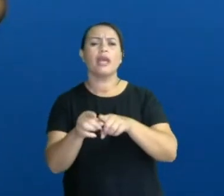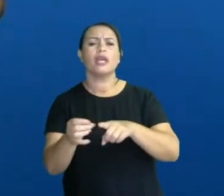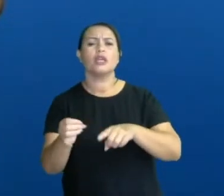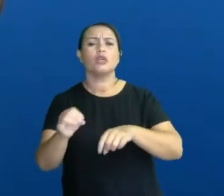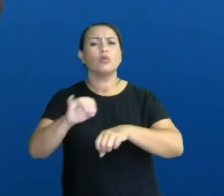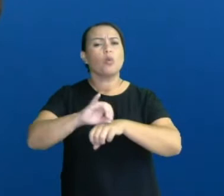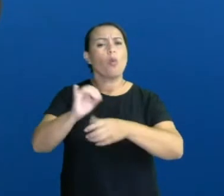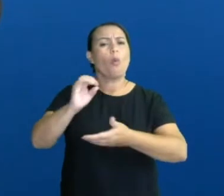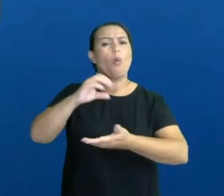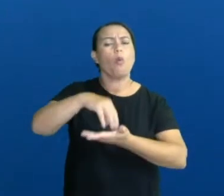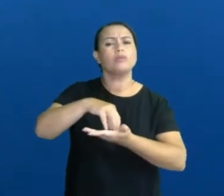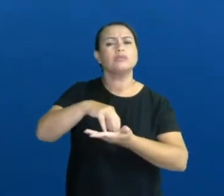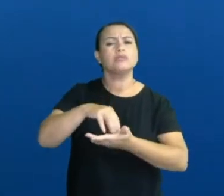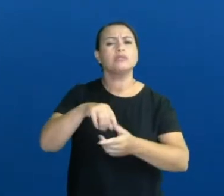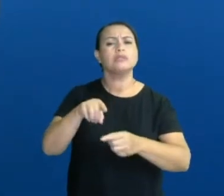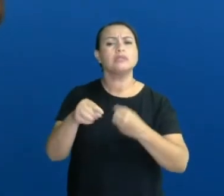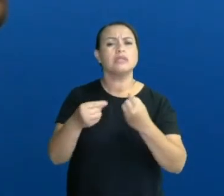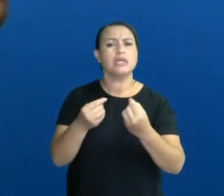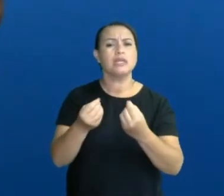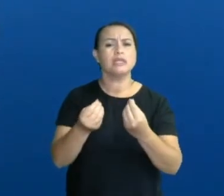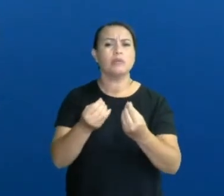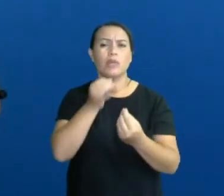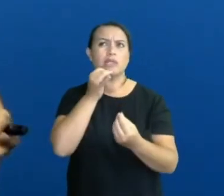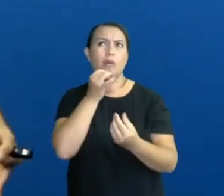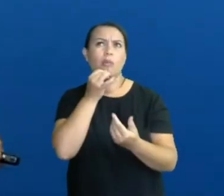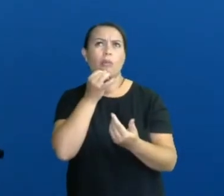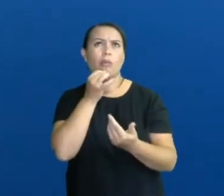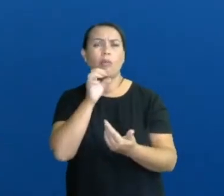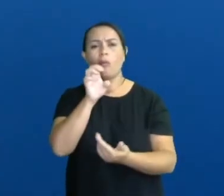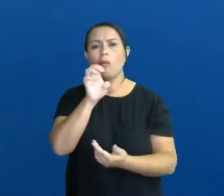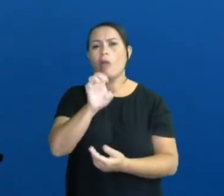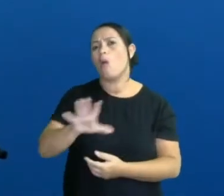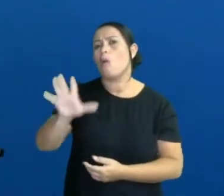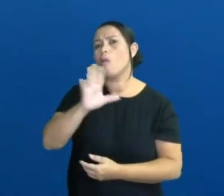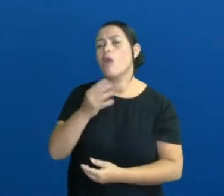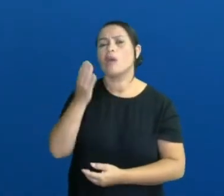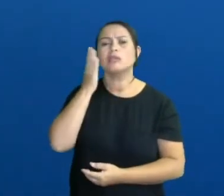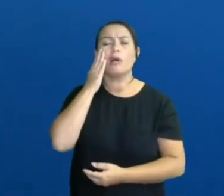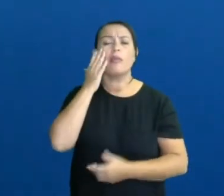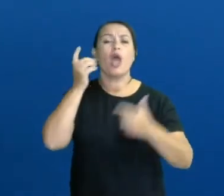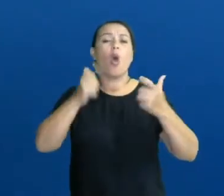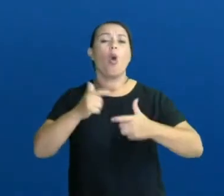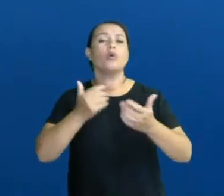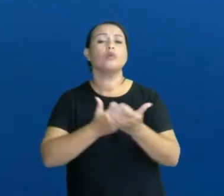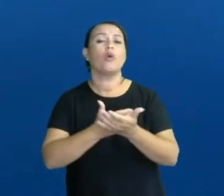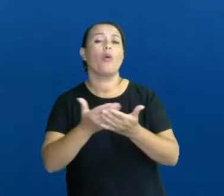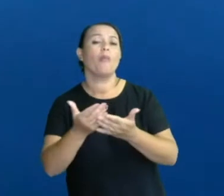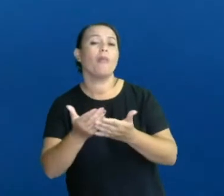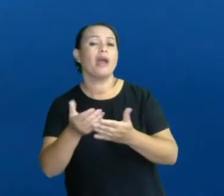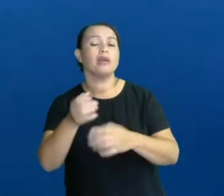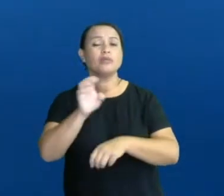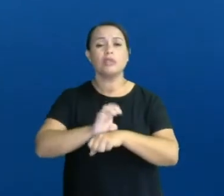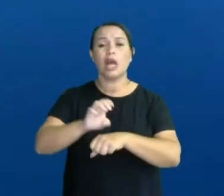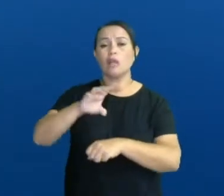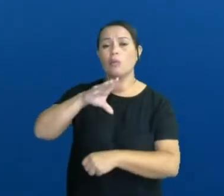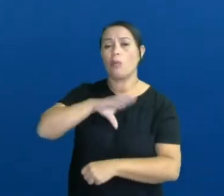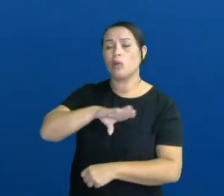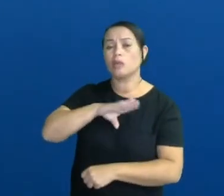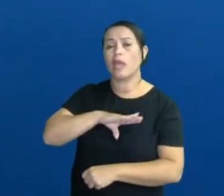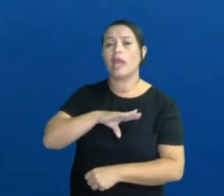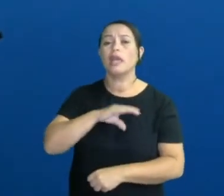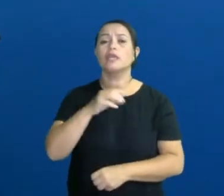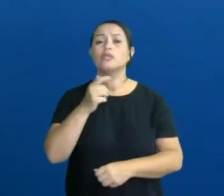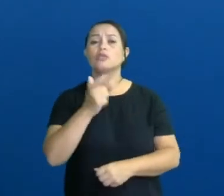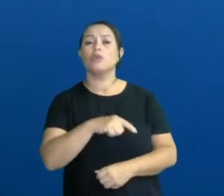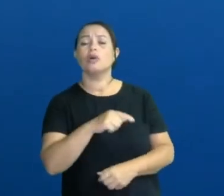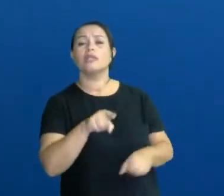esses estados passam a ser delimitados, ou seja, saber onde começa o estado português, onde começa o estado espanhol